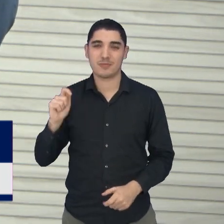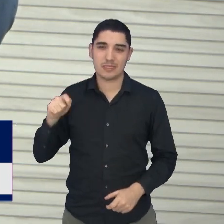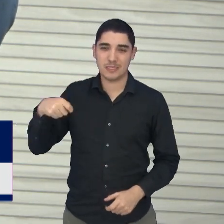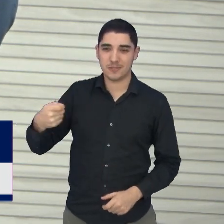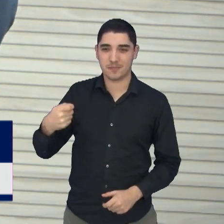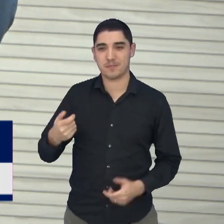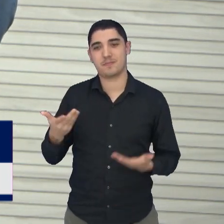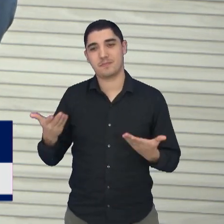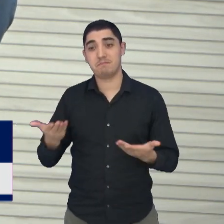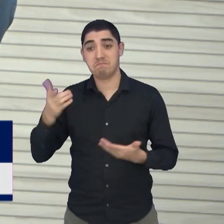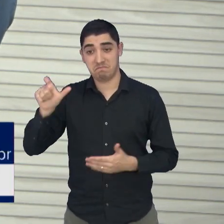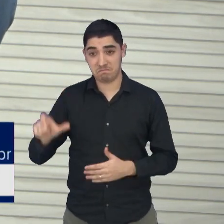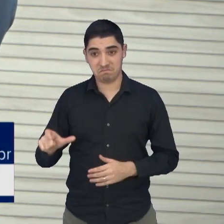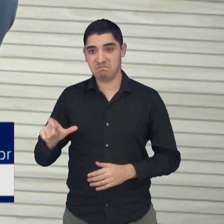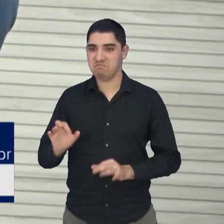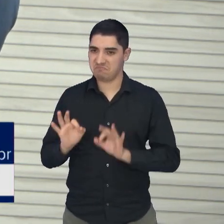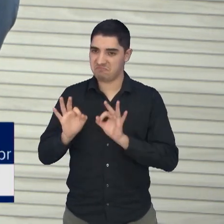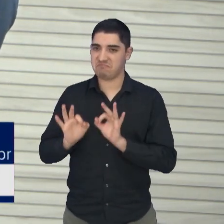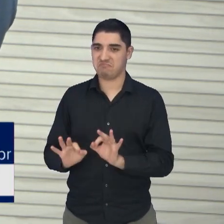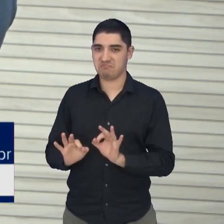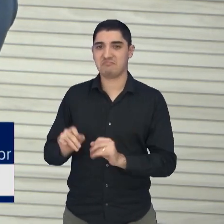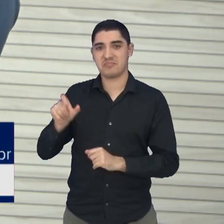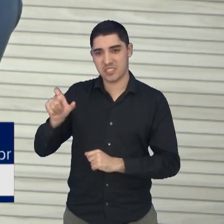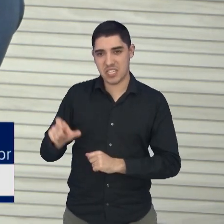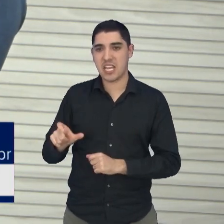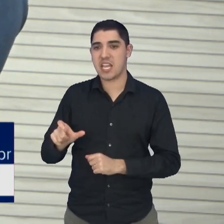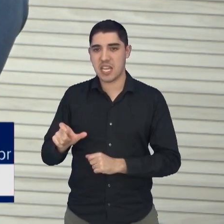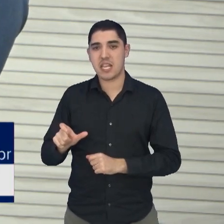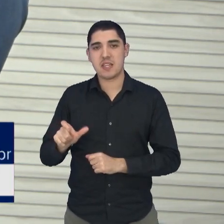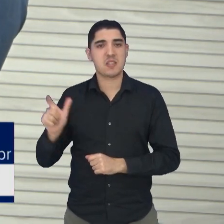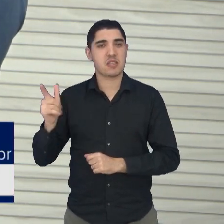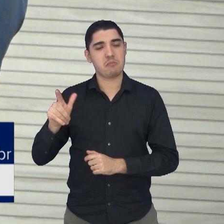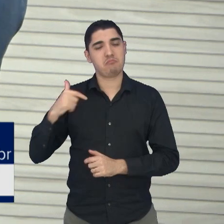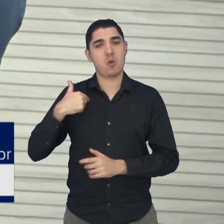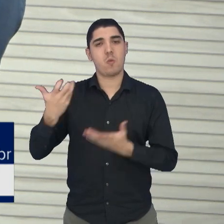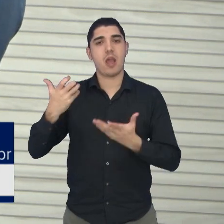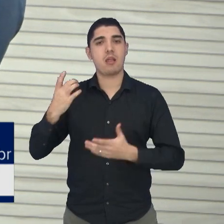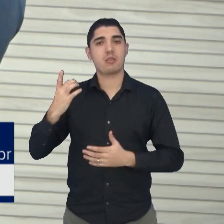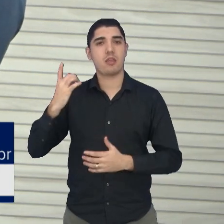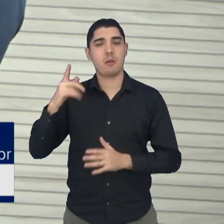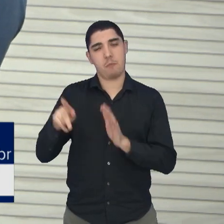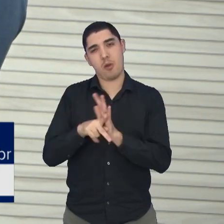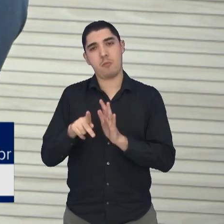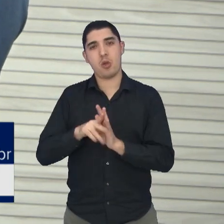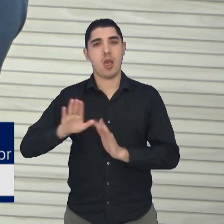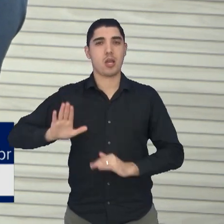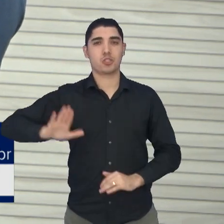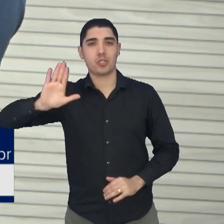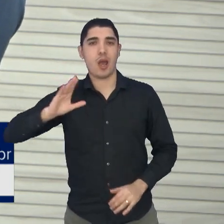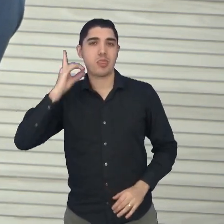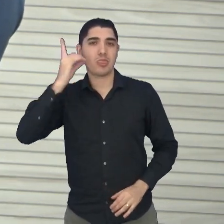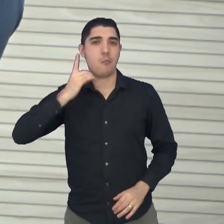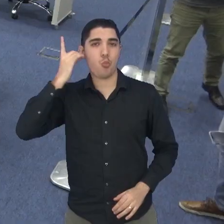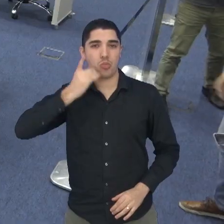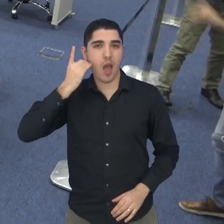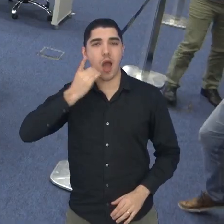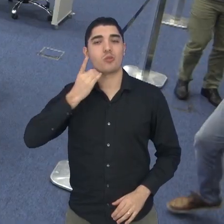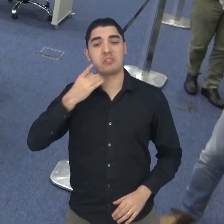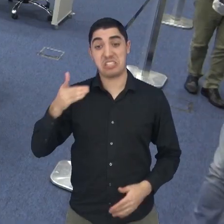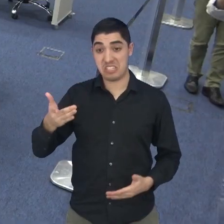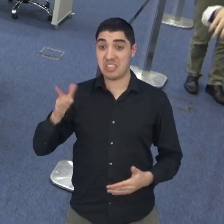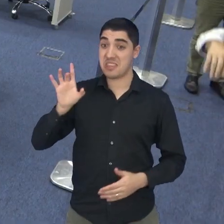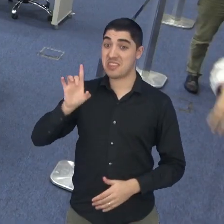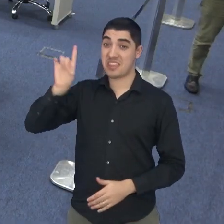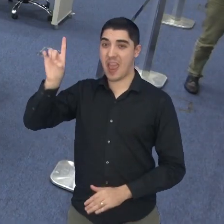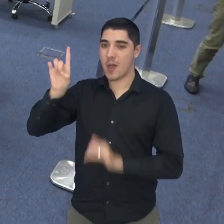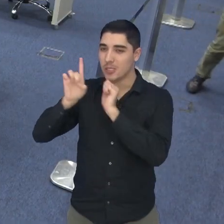acertadamente, né, teve uma posição de sair candidato a deputado, e Deus, né, com certeza, o honrou